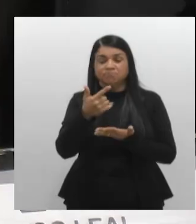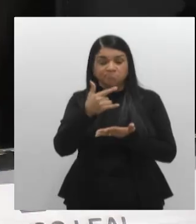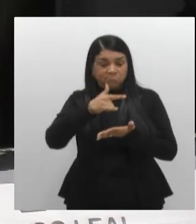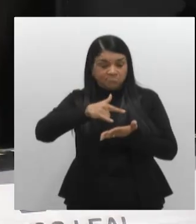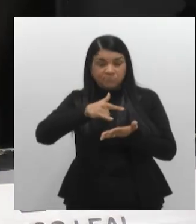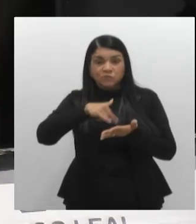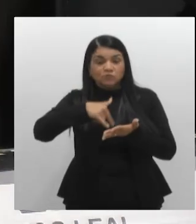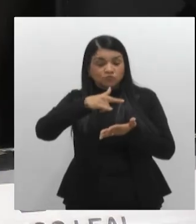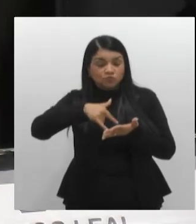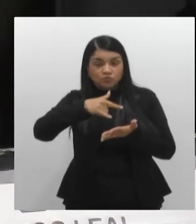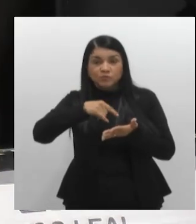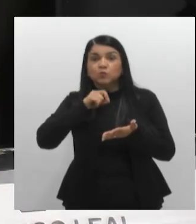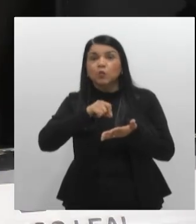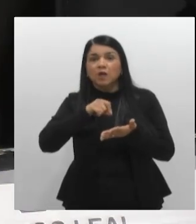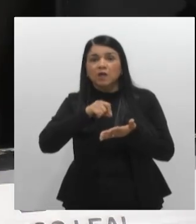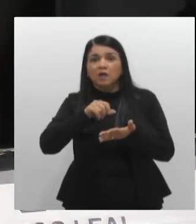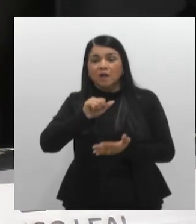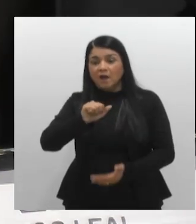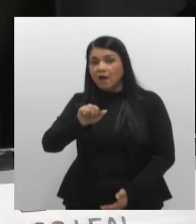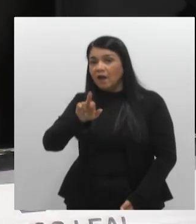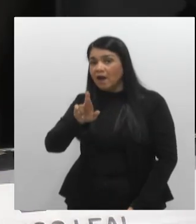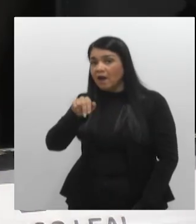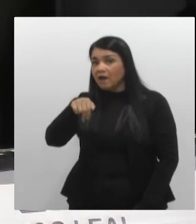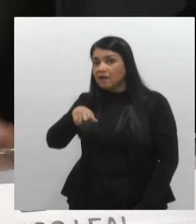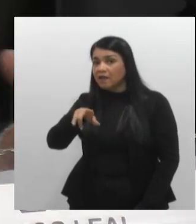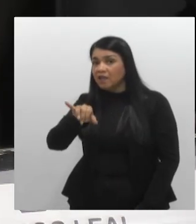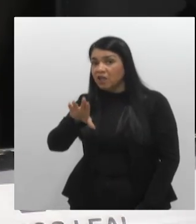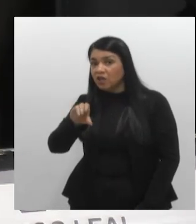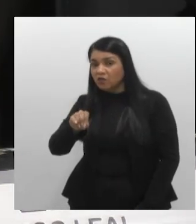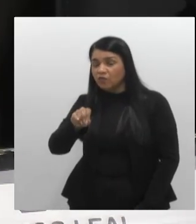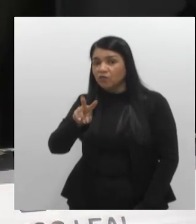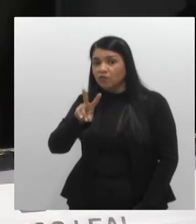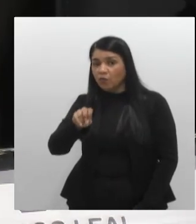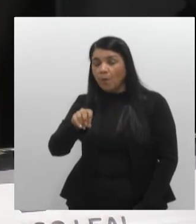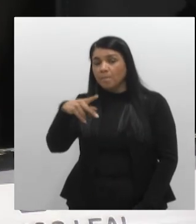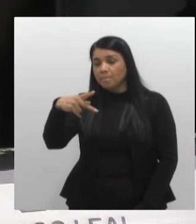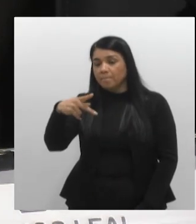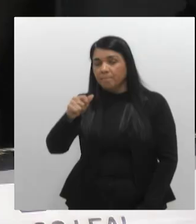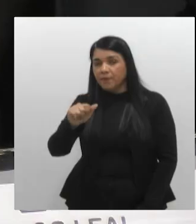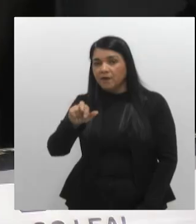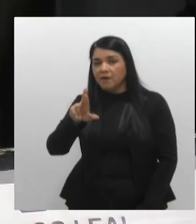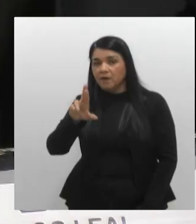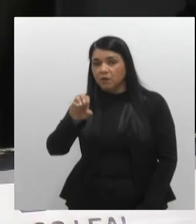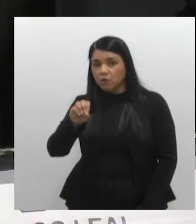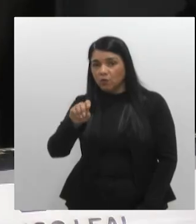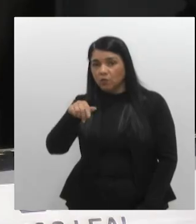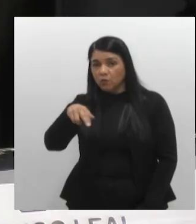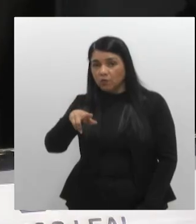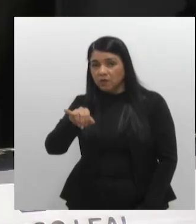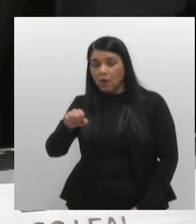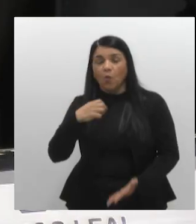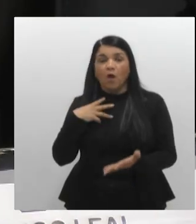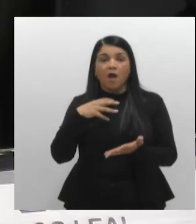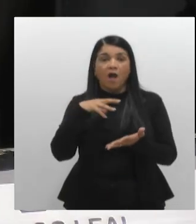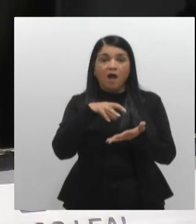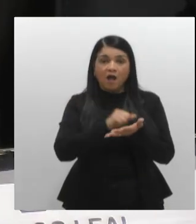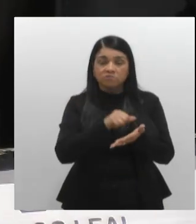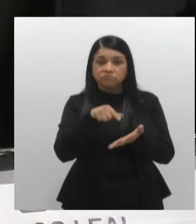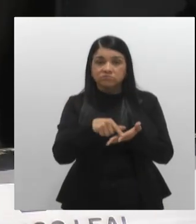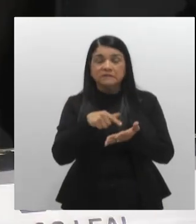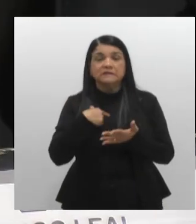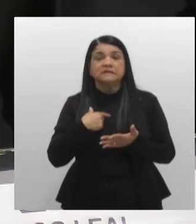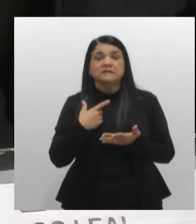eram os arquivos paroquiais, que faziam registro de batismo, de casamento, de óbito e